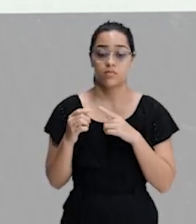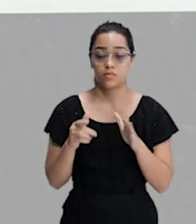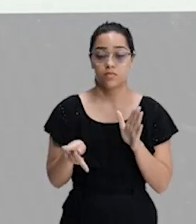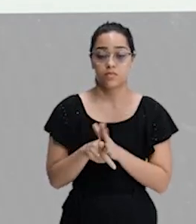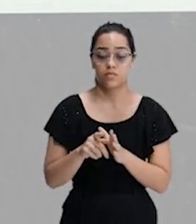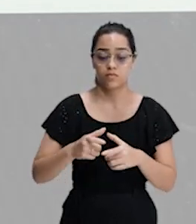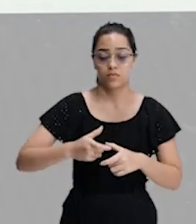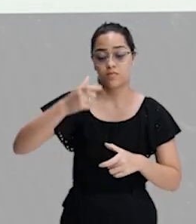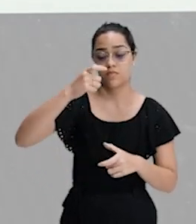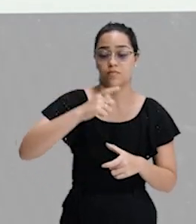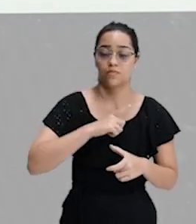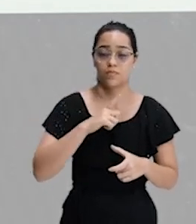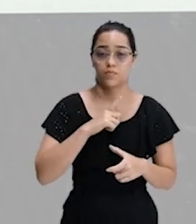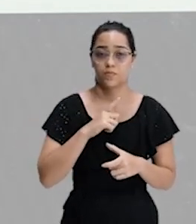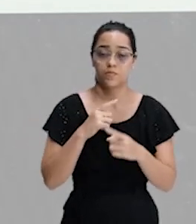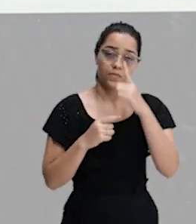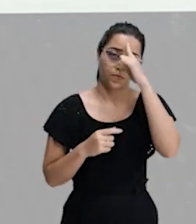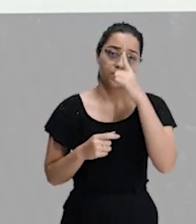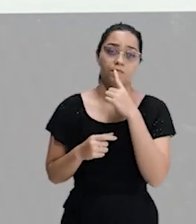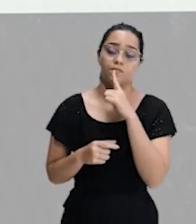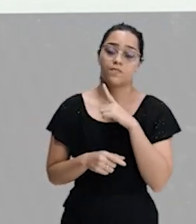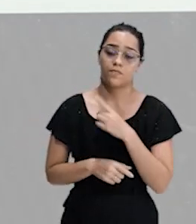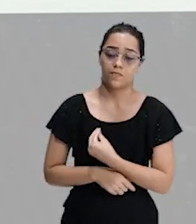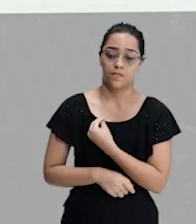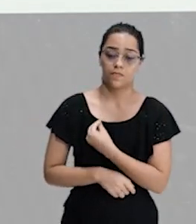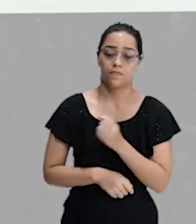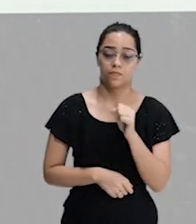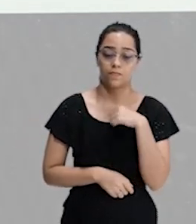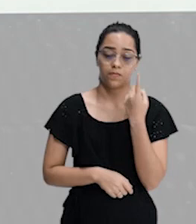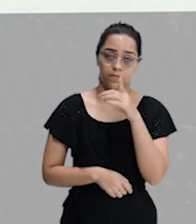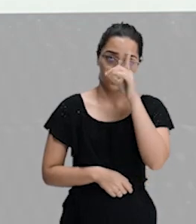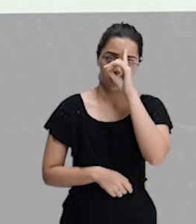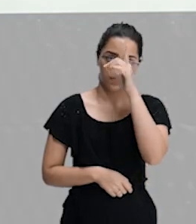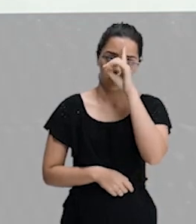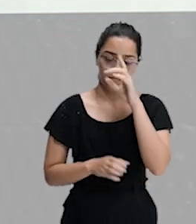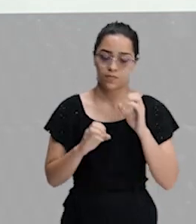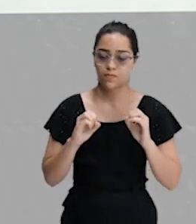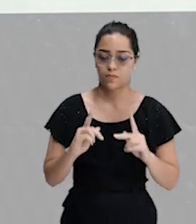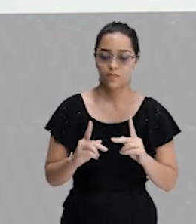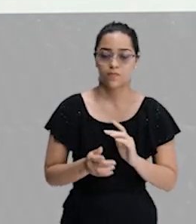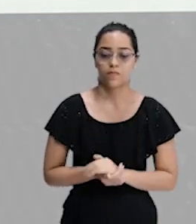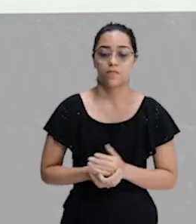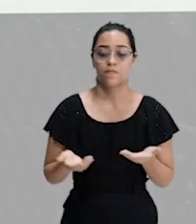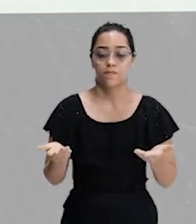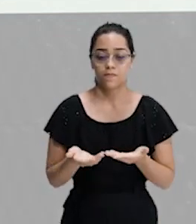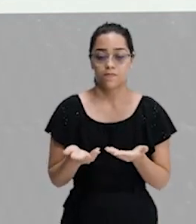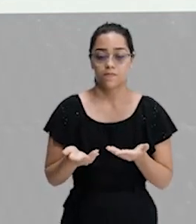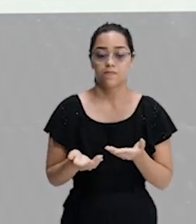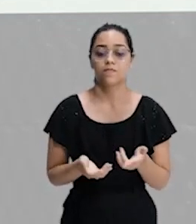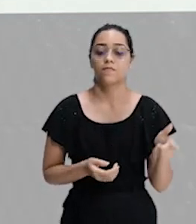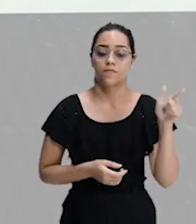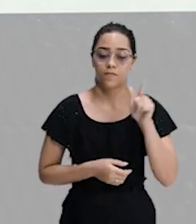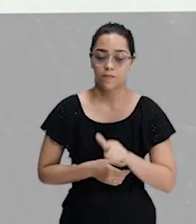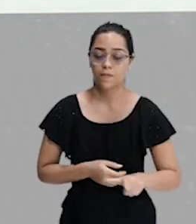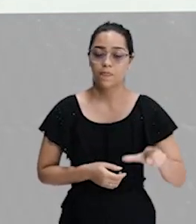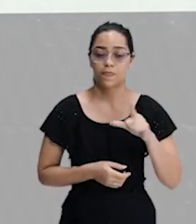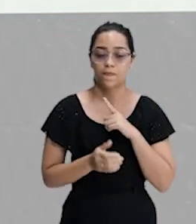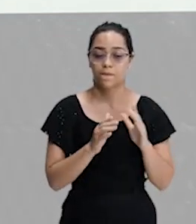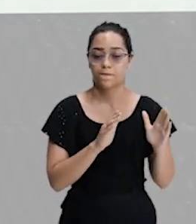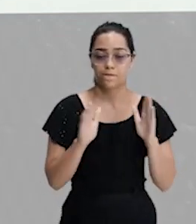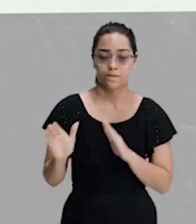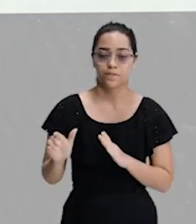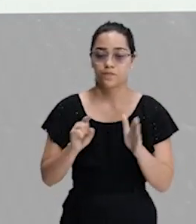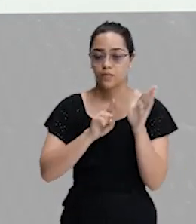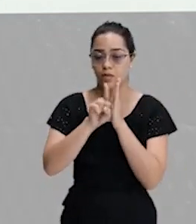formato de um cilindro. Então, uma figura que está muito presente aí no nosso dia a dia, tá? Hoje a gente vai, mais uma etapa aqui de